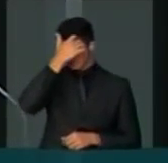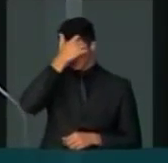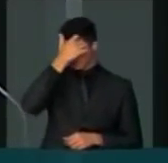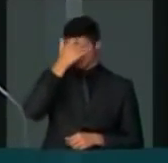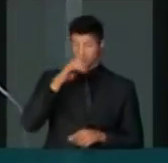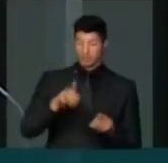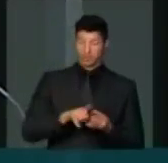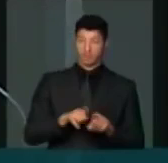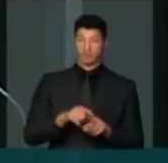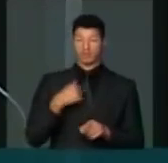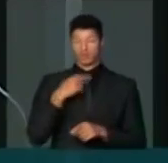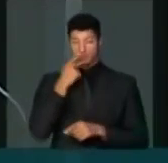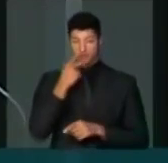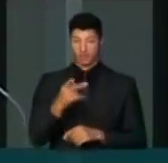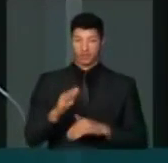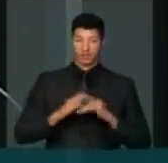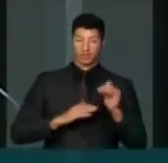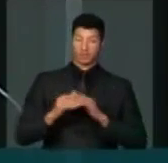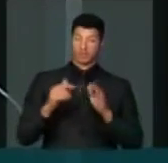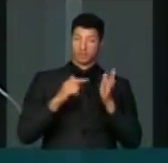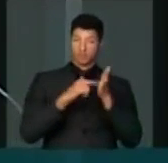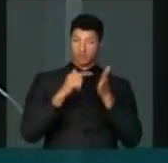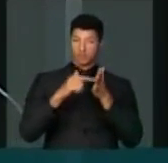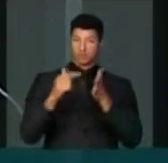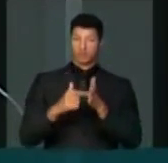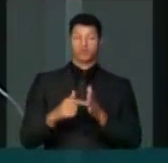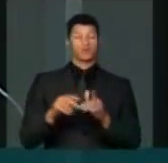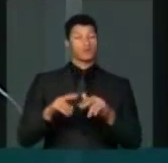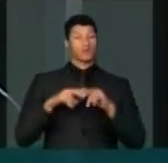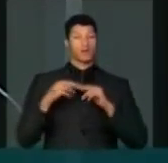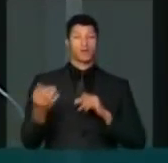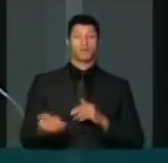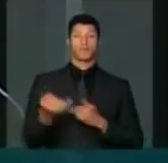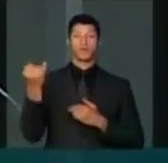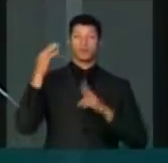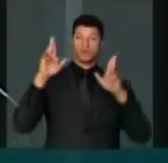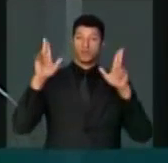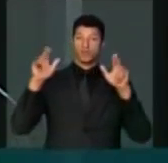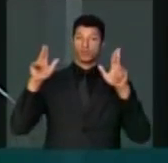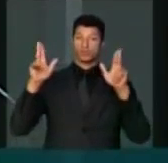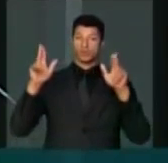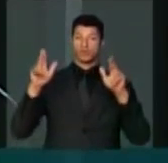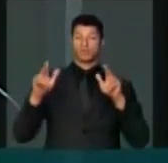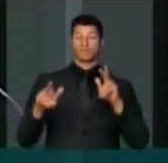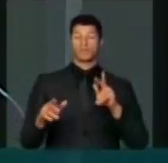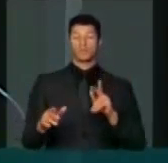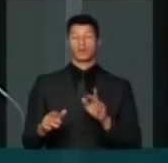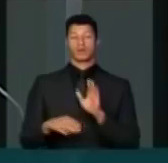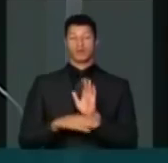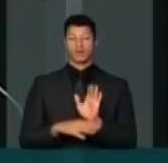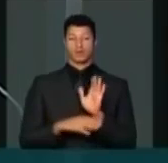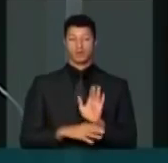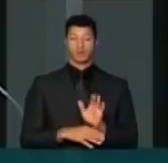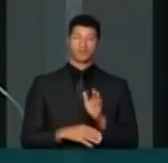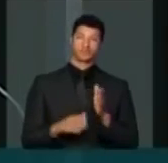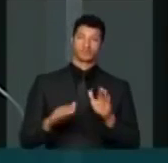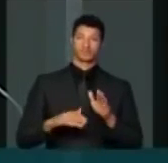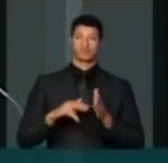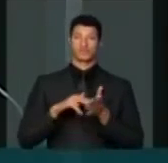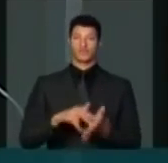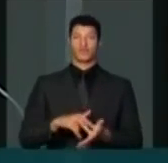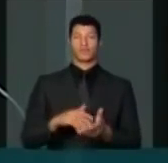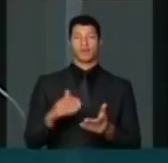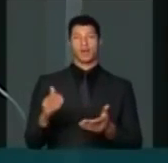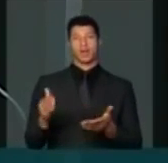me pronunciei levantando alguns pontos que, pela importância do tema, para, digamos, afirmar